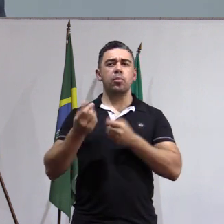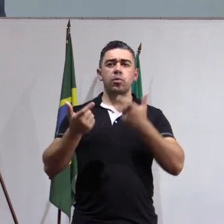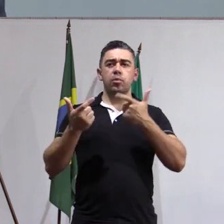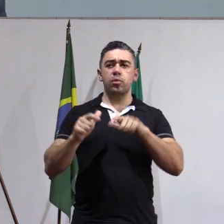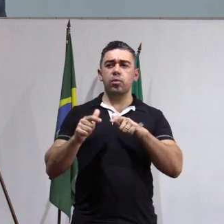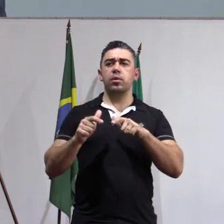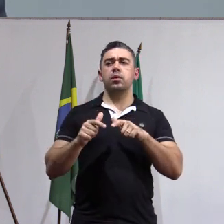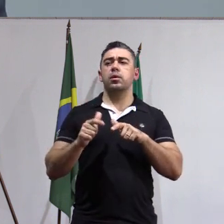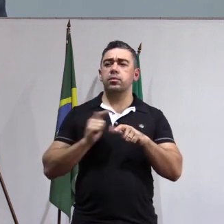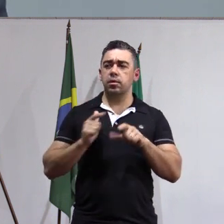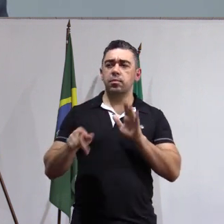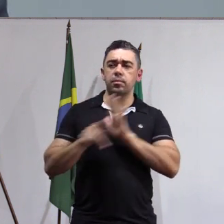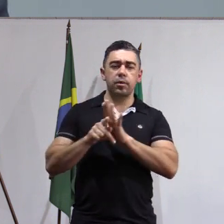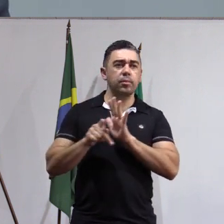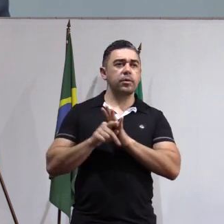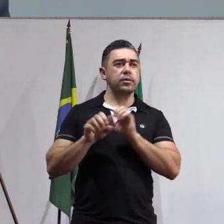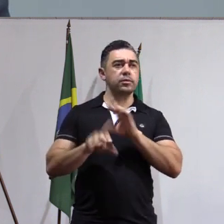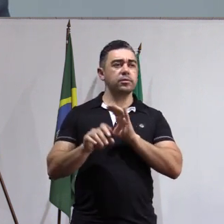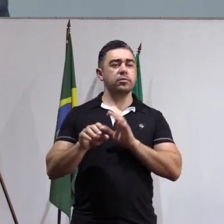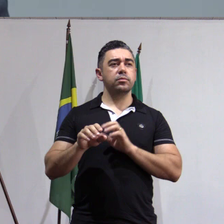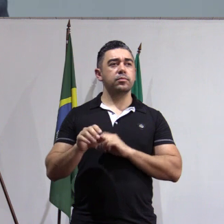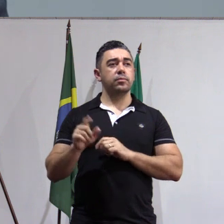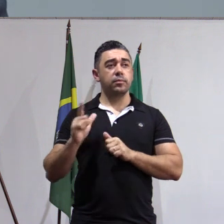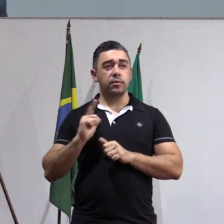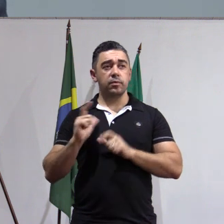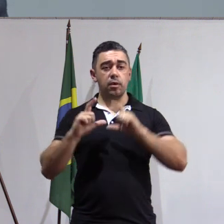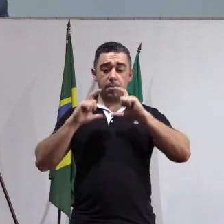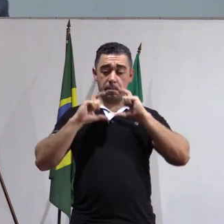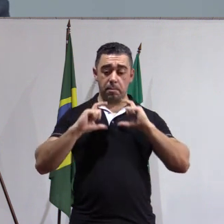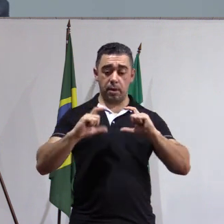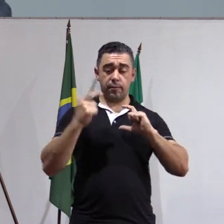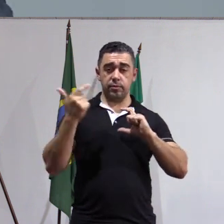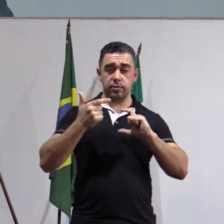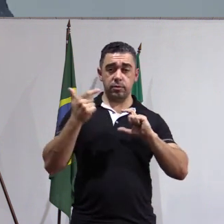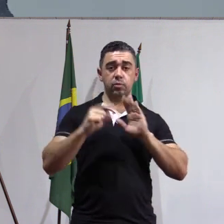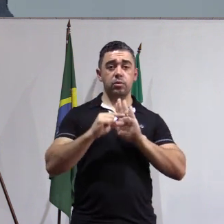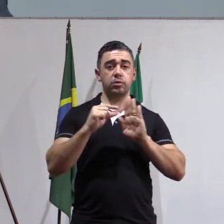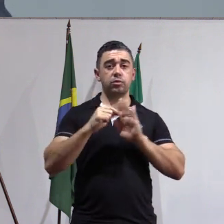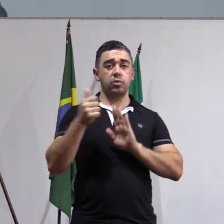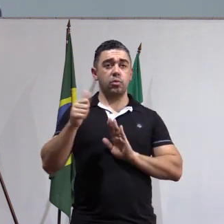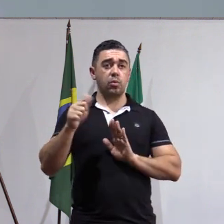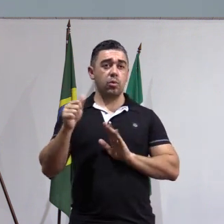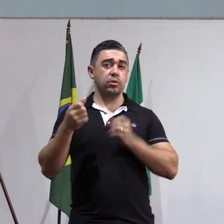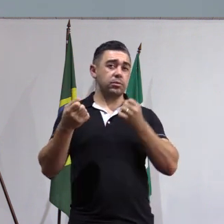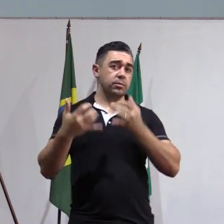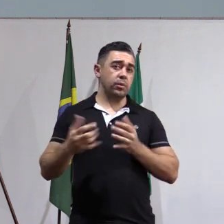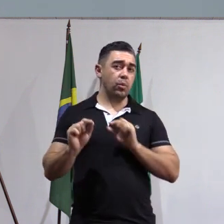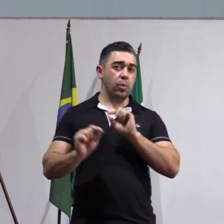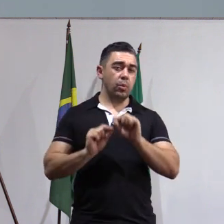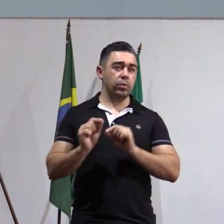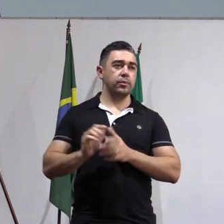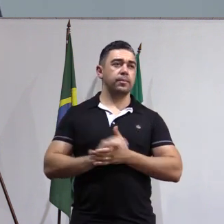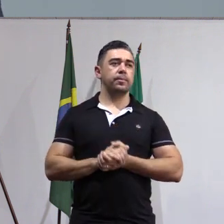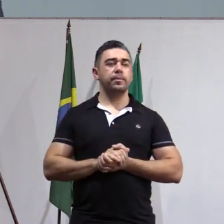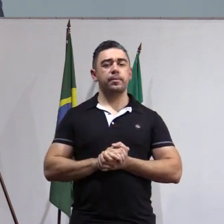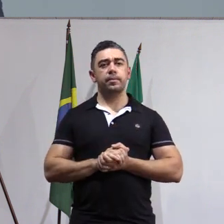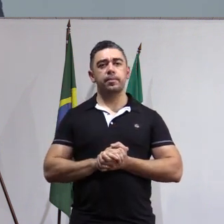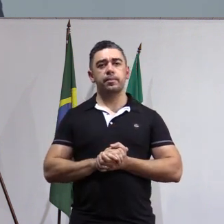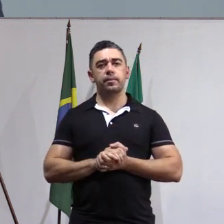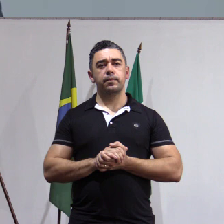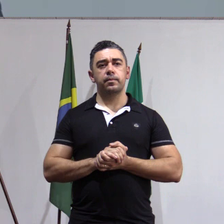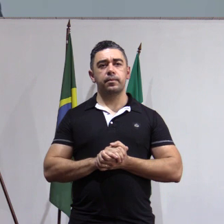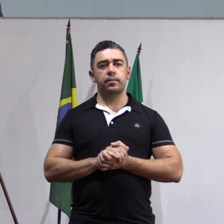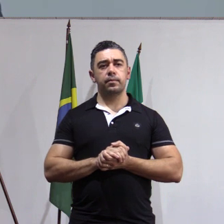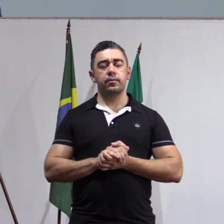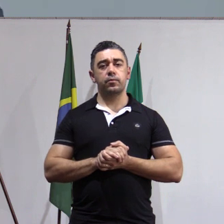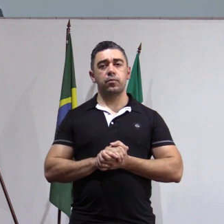ensino superior. Destaque nesse ponto para o parágrafo 2º do artigo 11 da minuta, que diz o seguinte: ato do ministro de